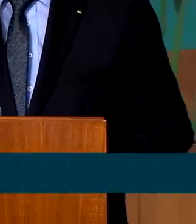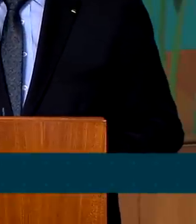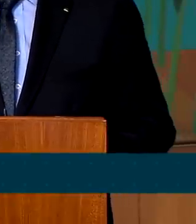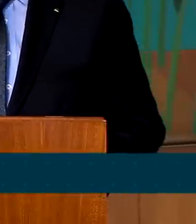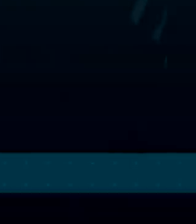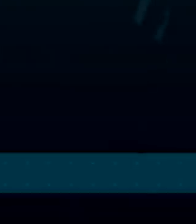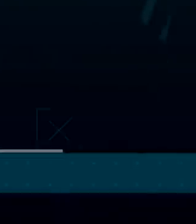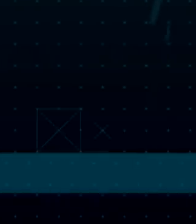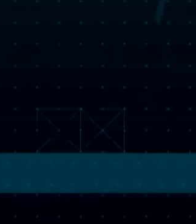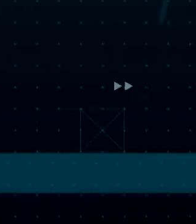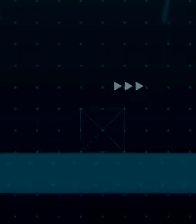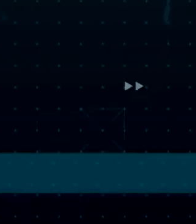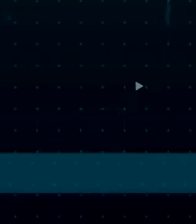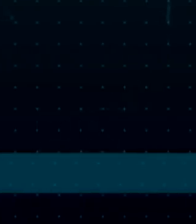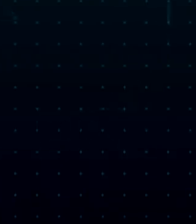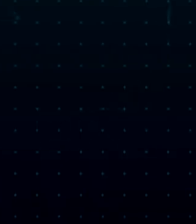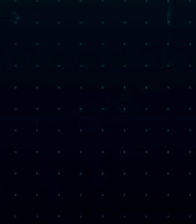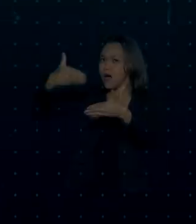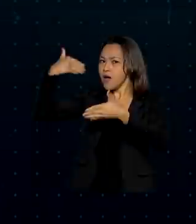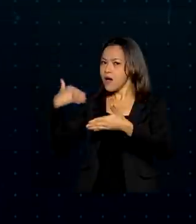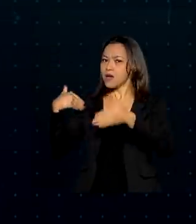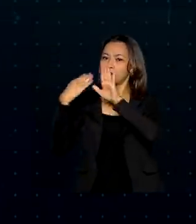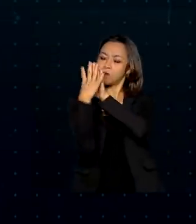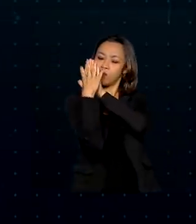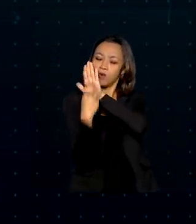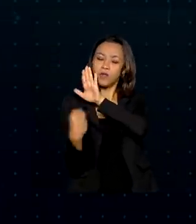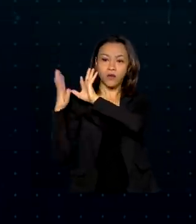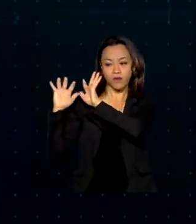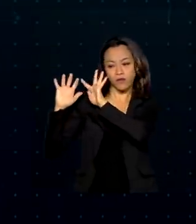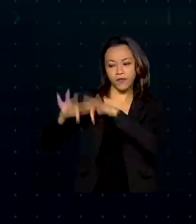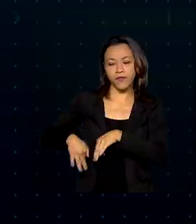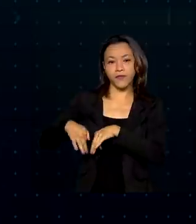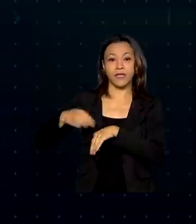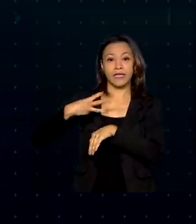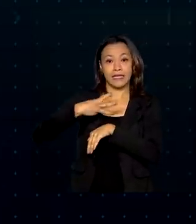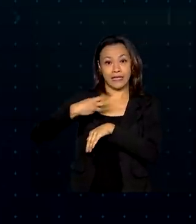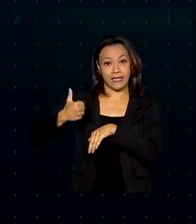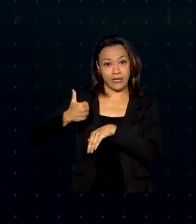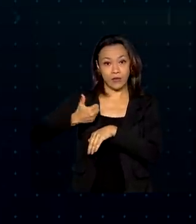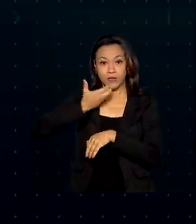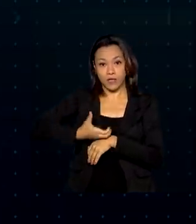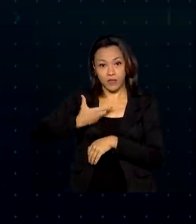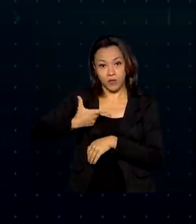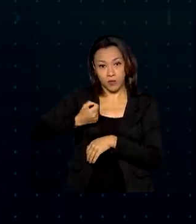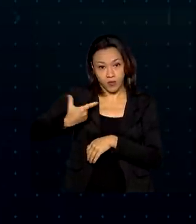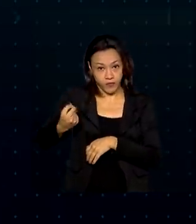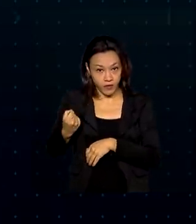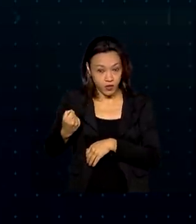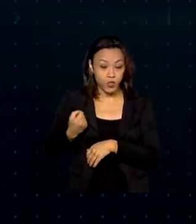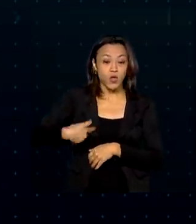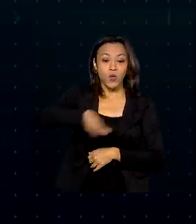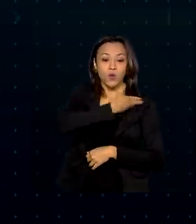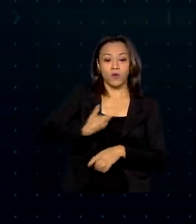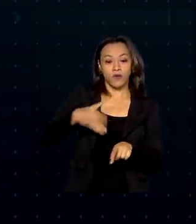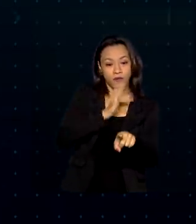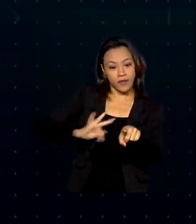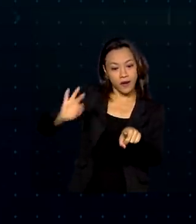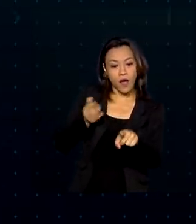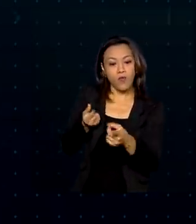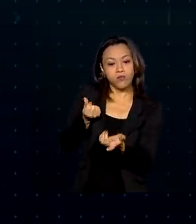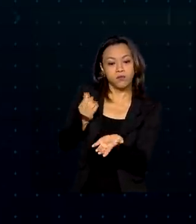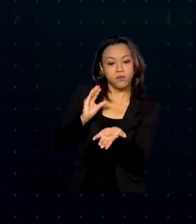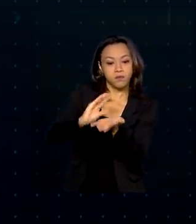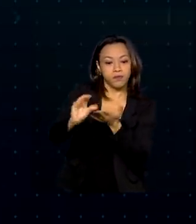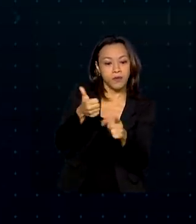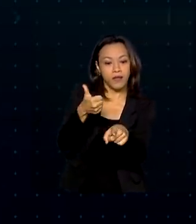por muito tempo no modelo anterior que encerrou em 31 dedezembro de 2020 a união contribuirá com 10